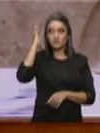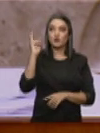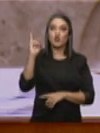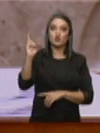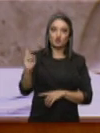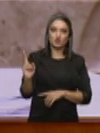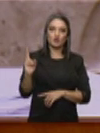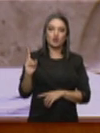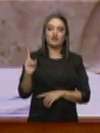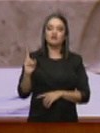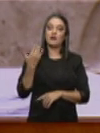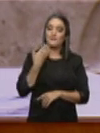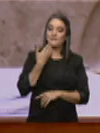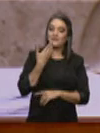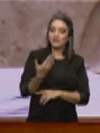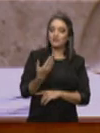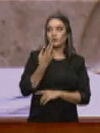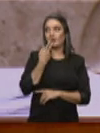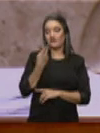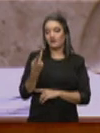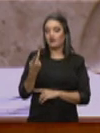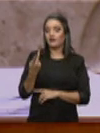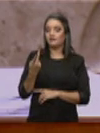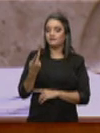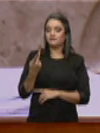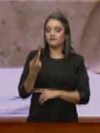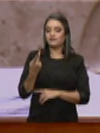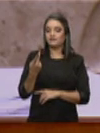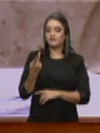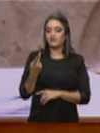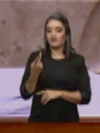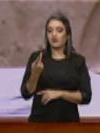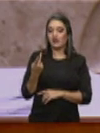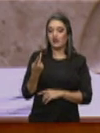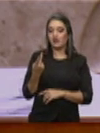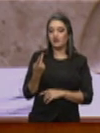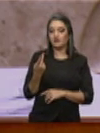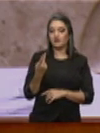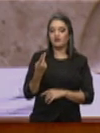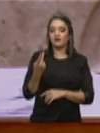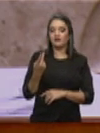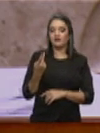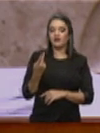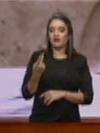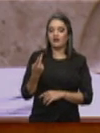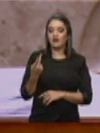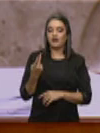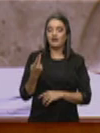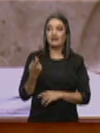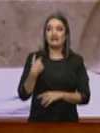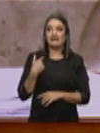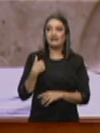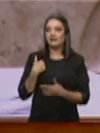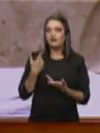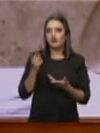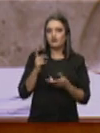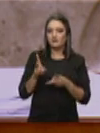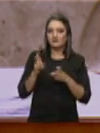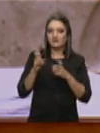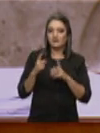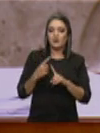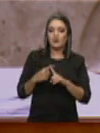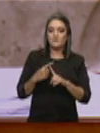me pedido a palavra. Né? E eu observei apenas a antiguidade, até porque, no momento anterior, antes de dar a